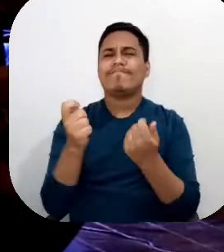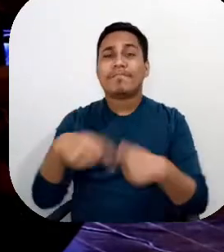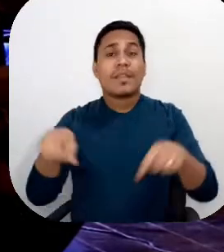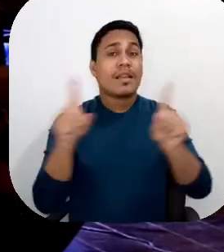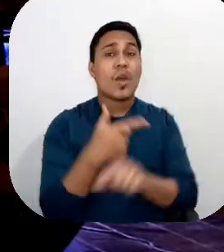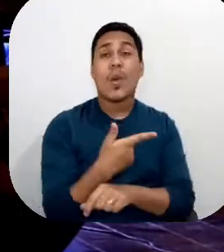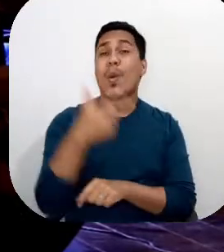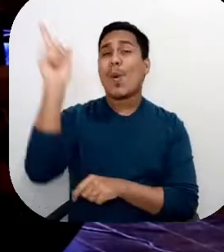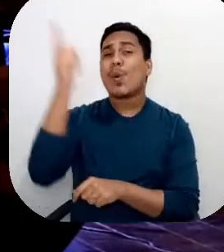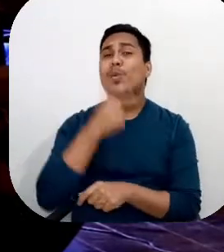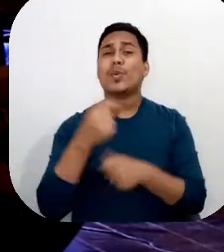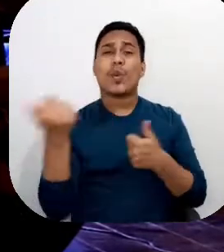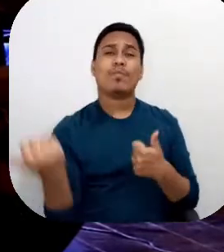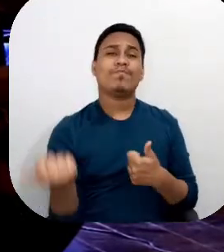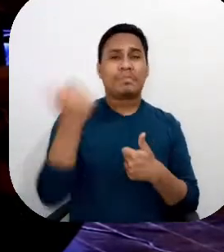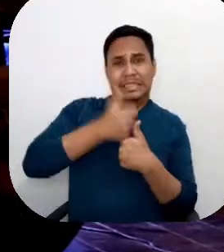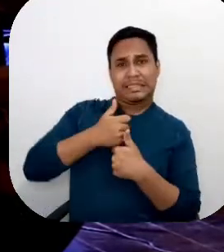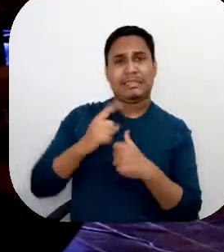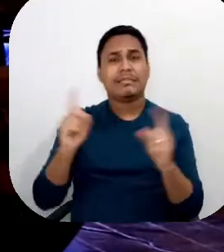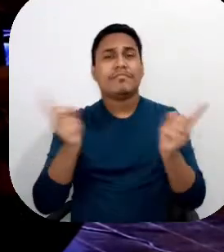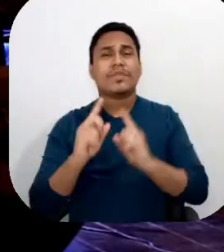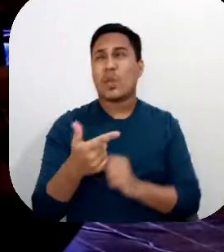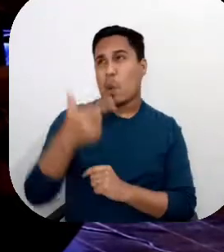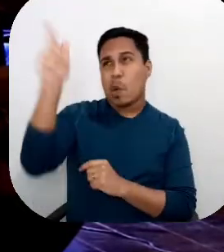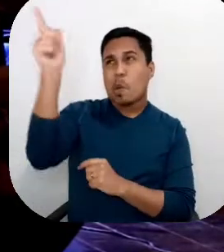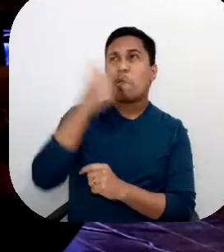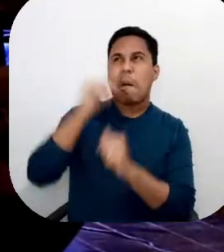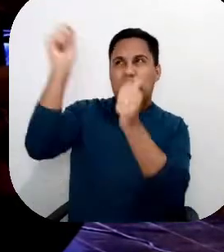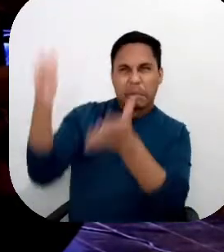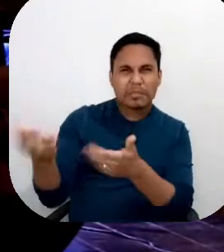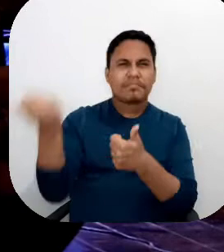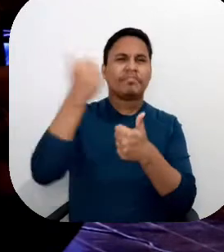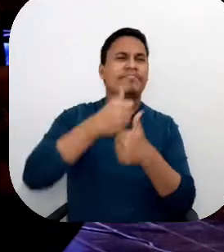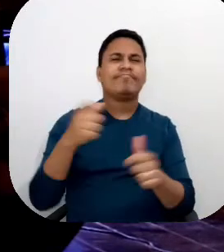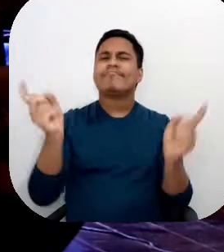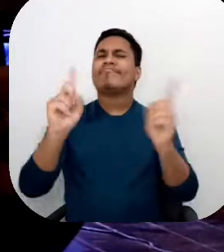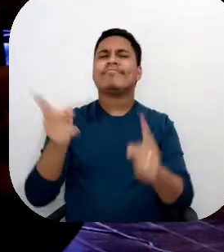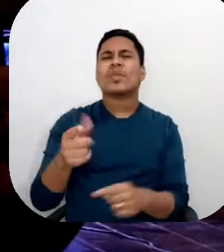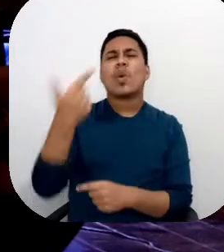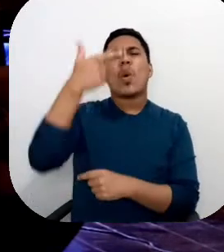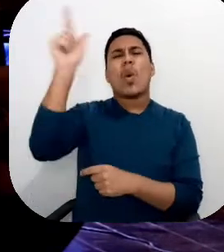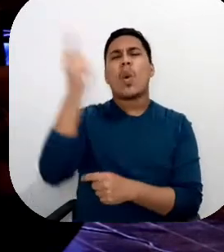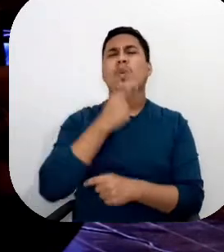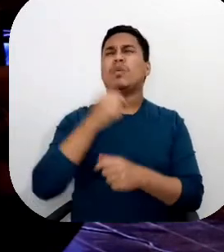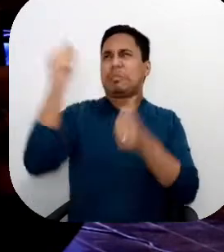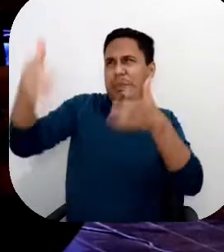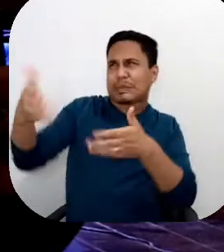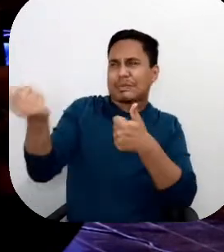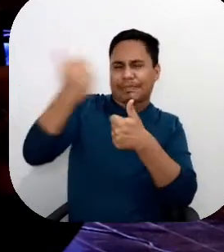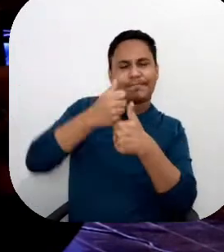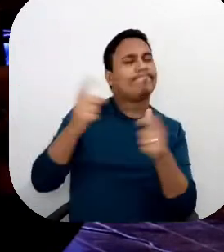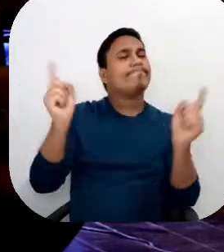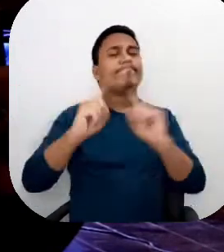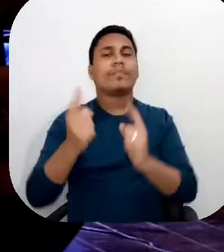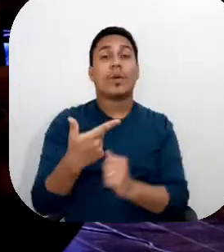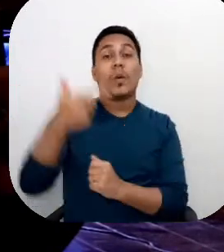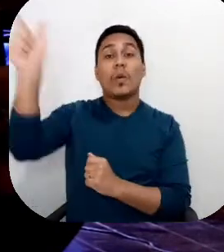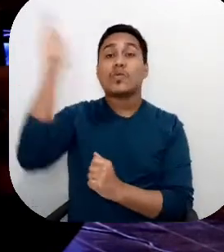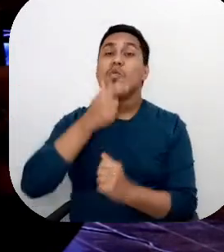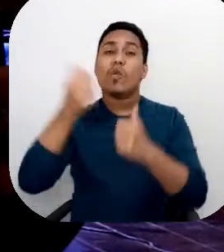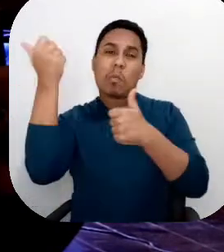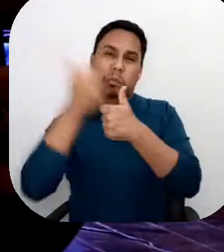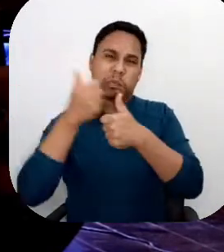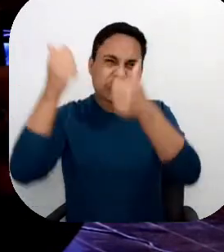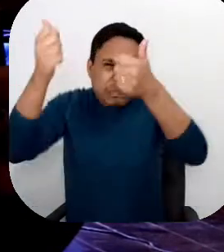Mas não deixa aquele boliche voltar. Mas não deixa aquele boy, não, não. Mas não deixa aquele boliche voltar. Mas não deixa aquele